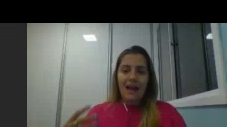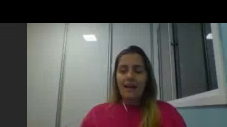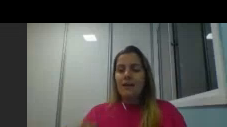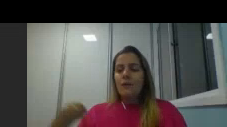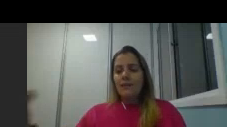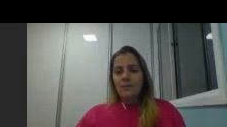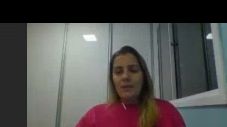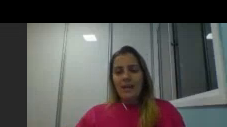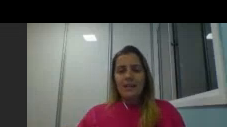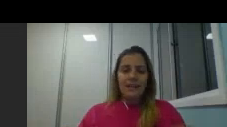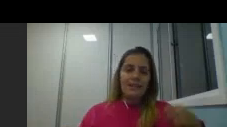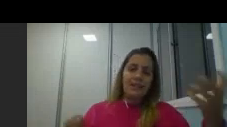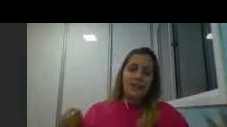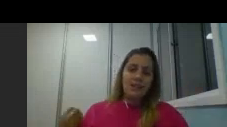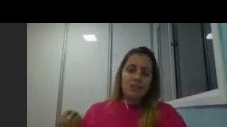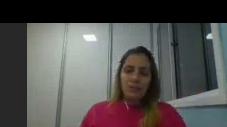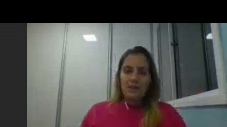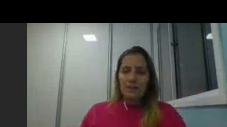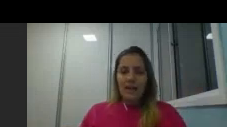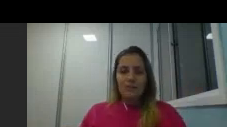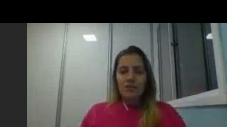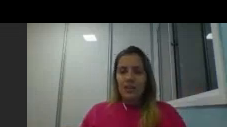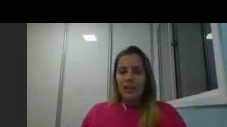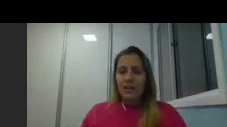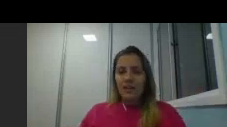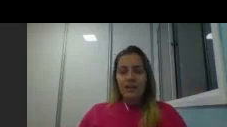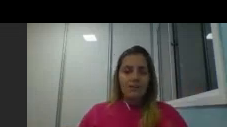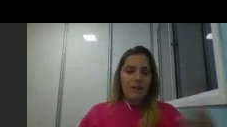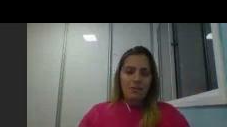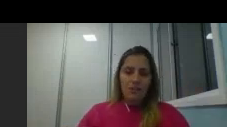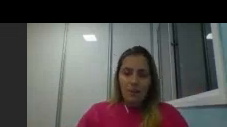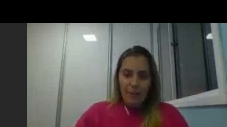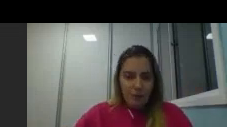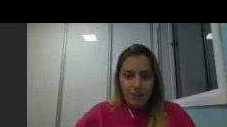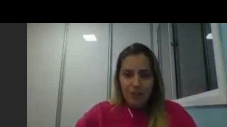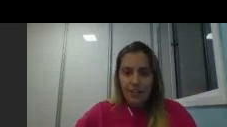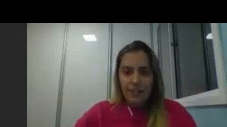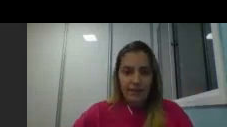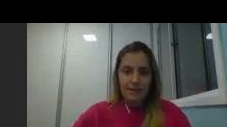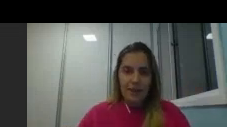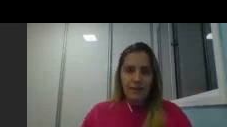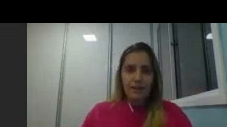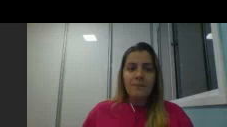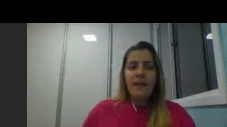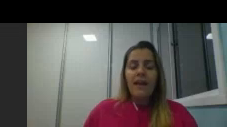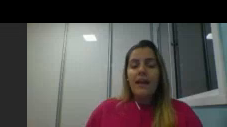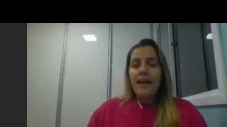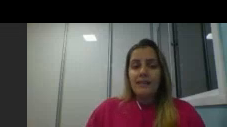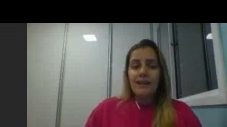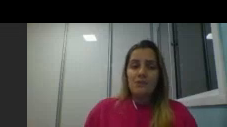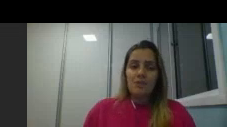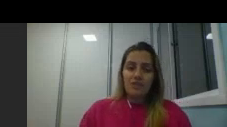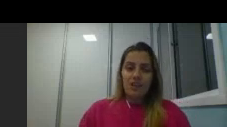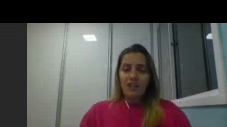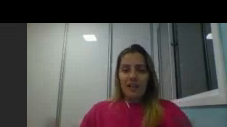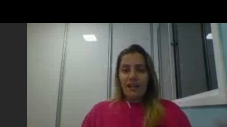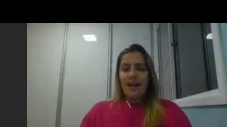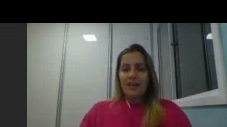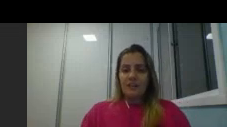você herdar uma determinada característica, um determinado gene aí que vai te dar uma patologia, etc. Essa é